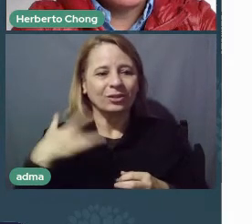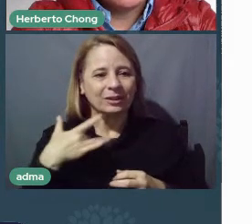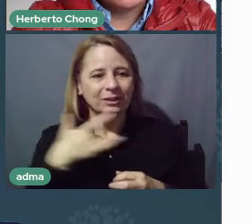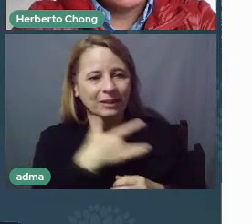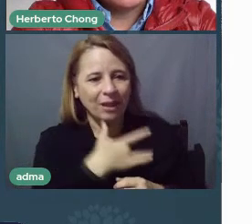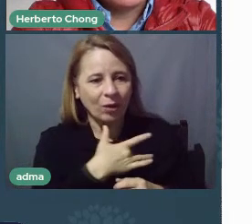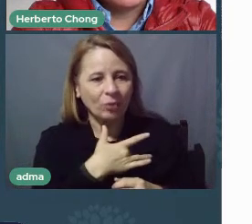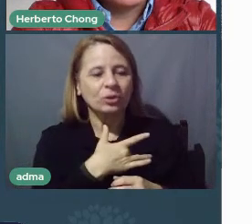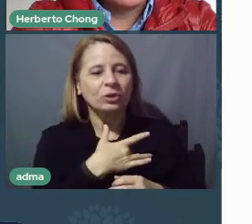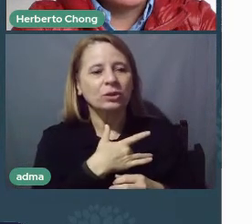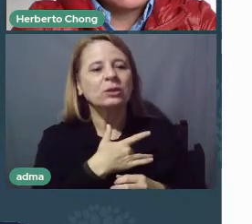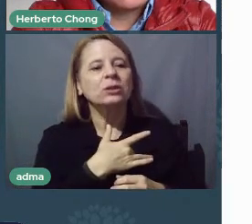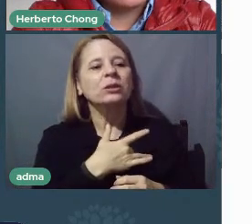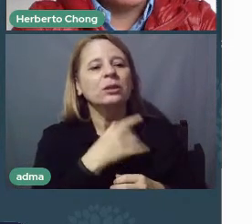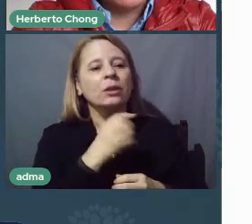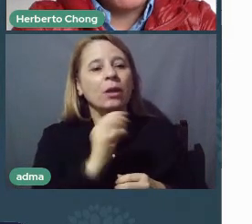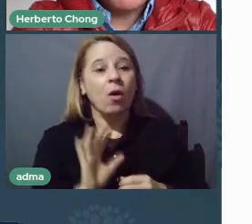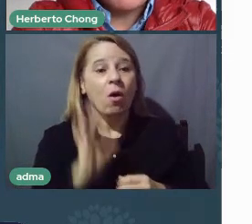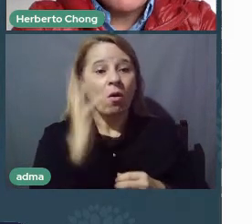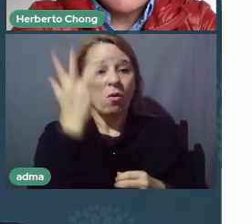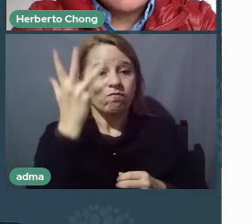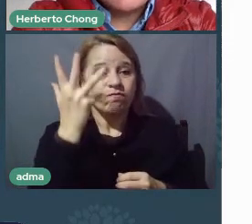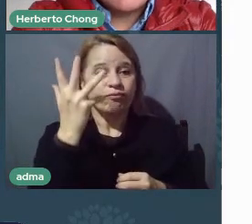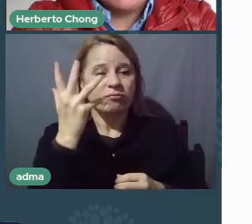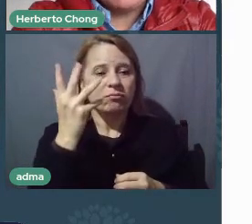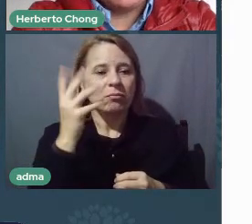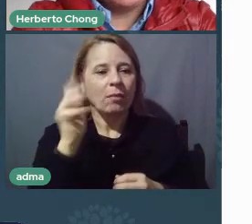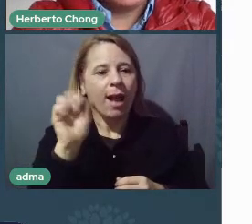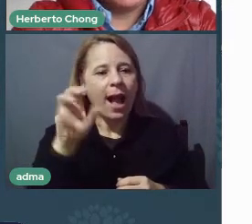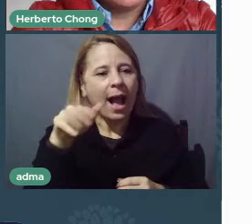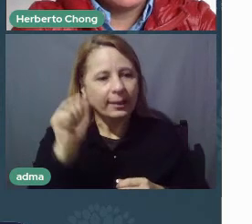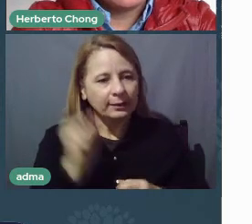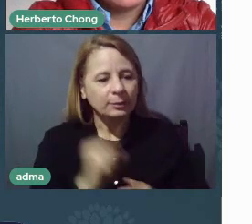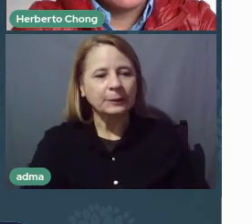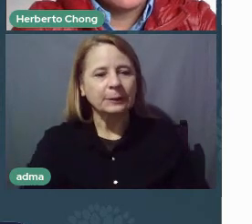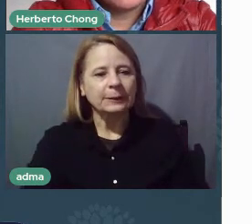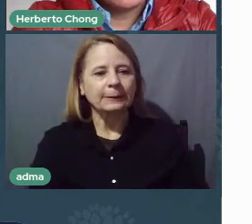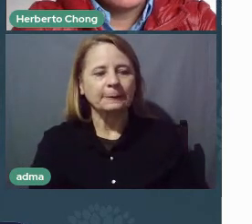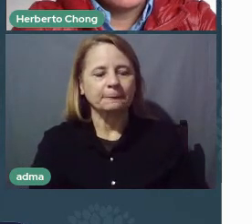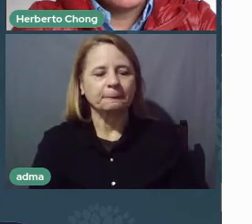por ocasião da asma. Seguinte.